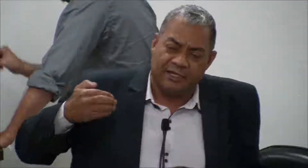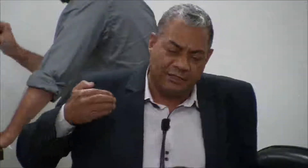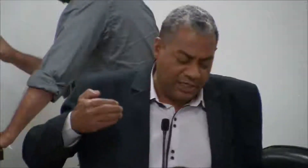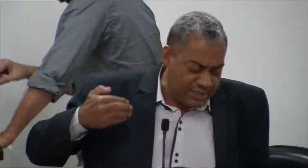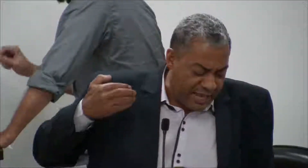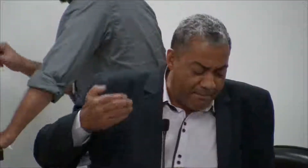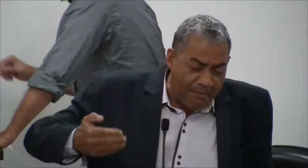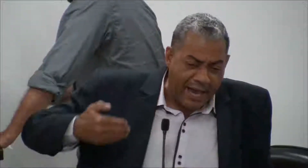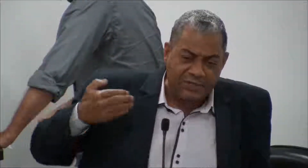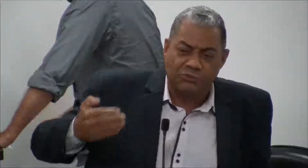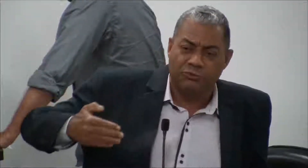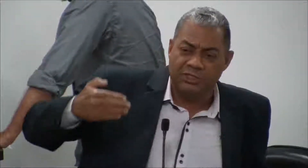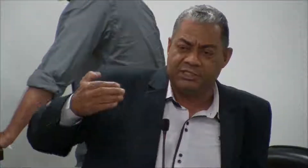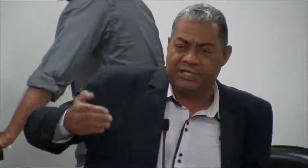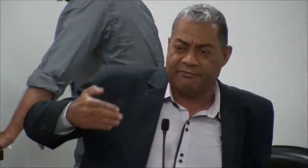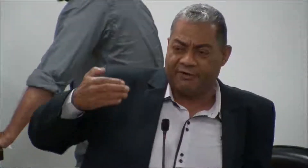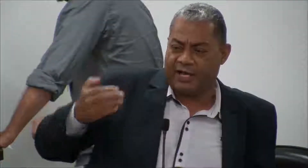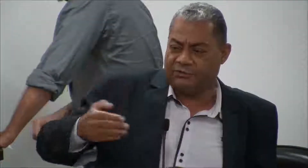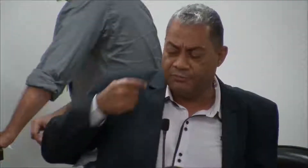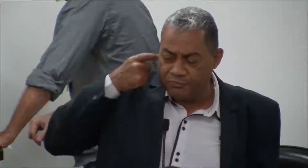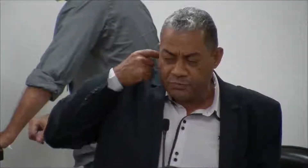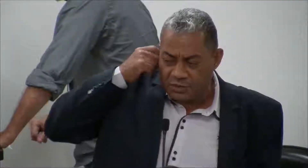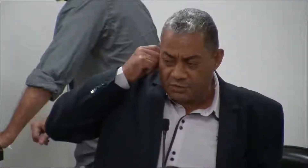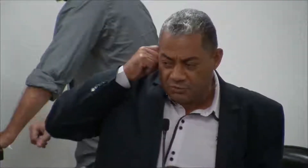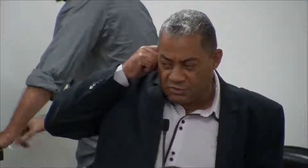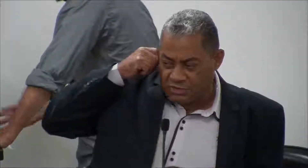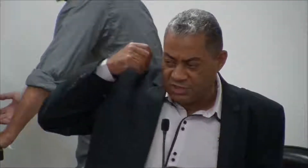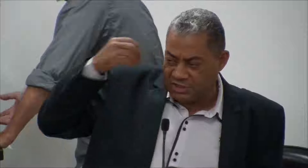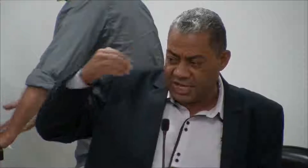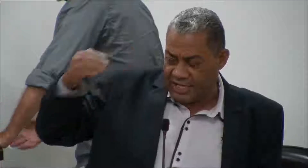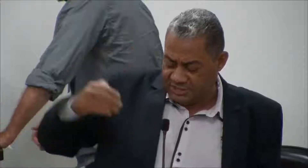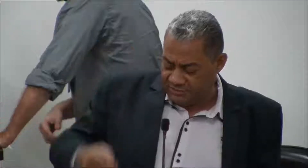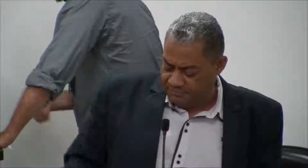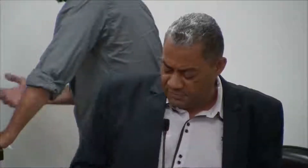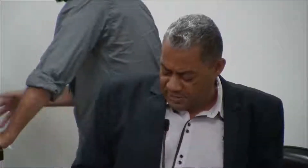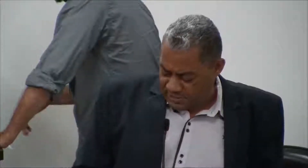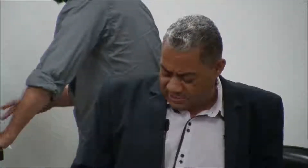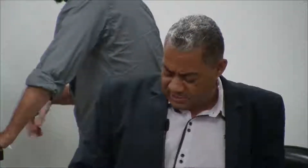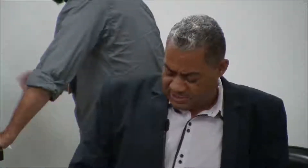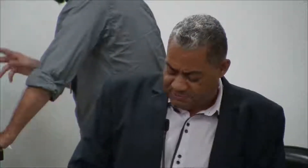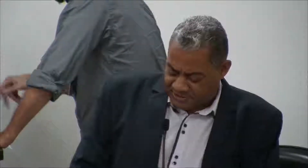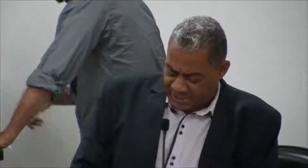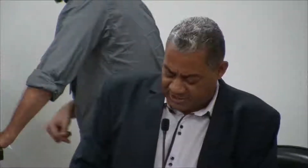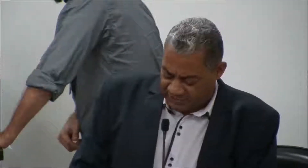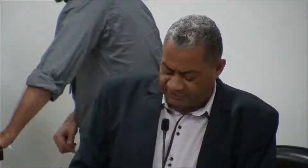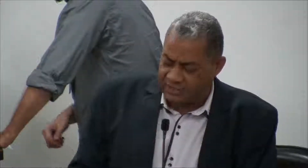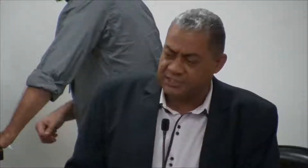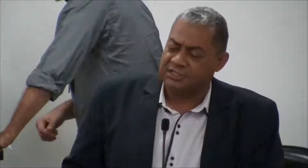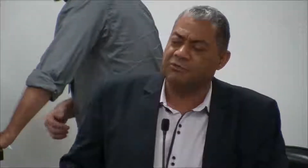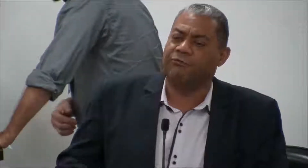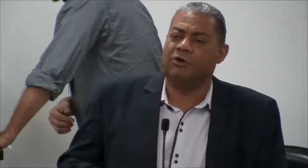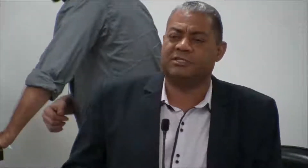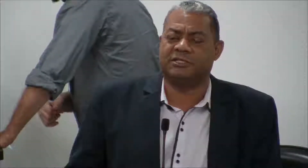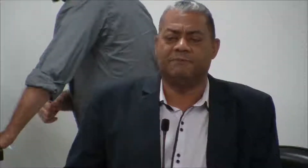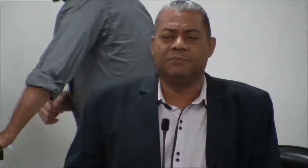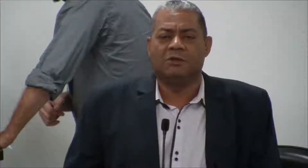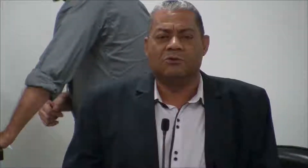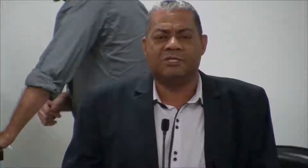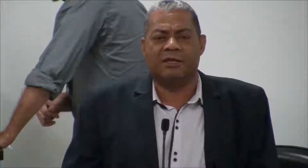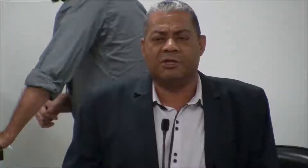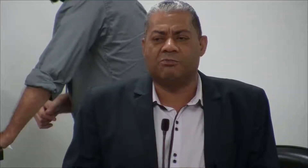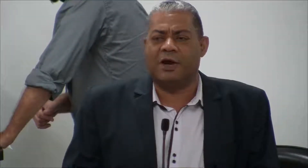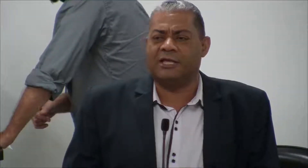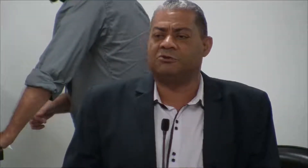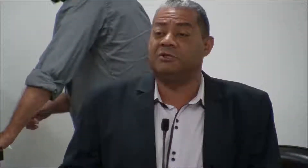poderia ter ainda mais um índice elevado de idade, de expectativa de vida, se não fosse